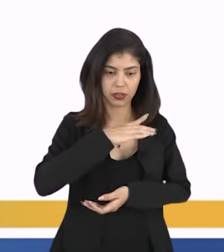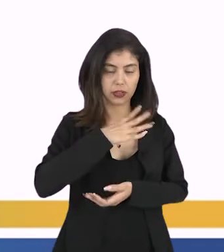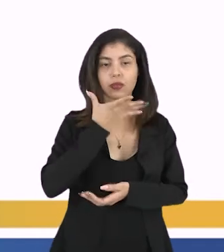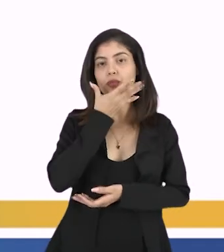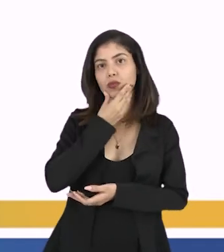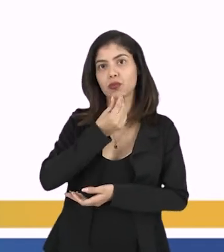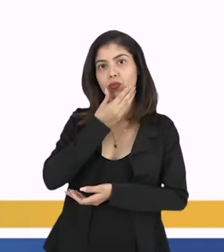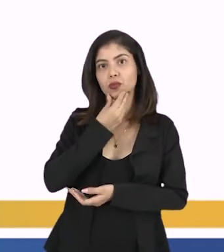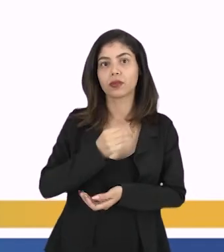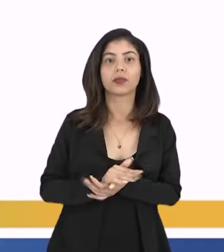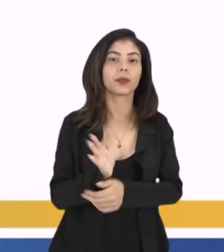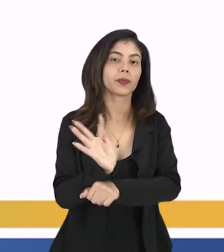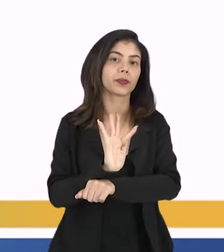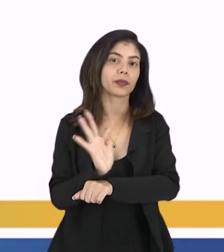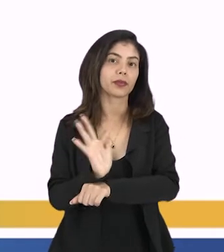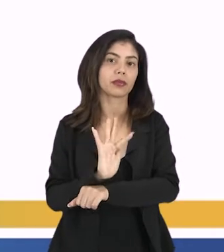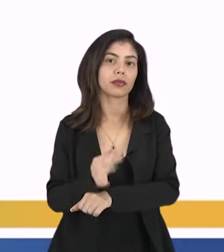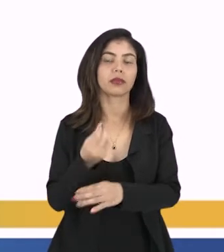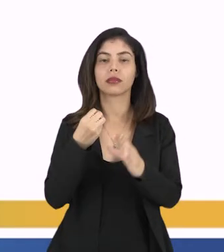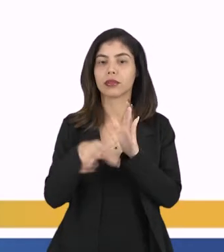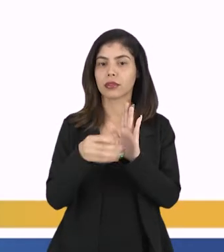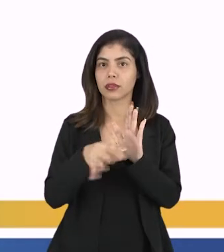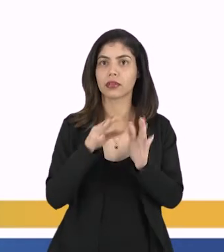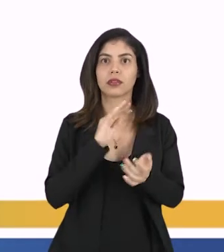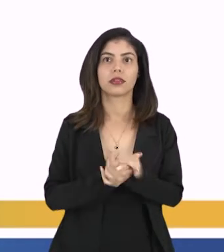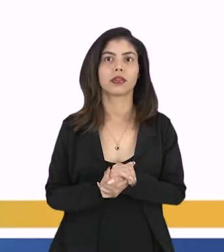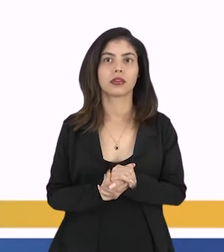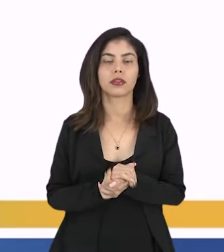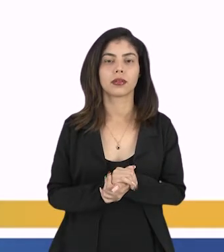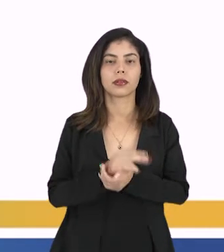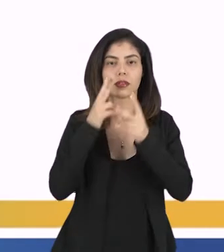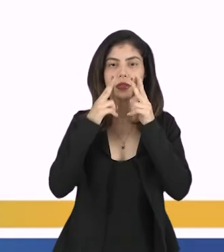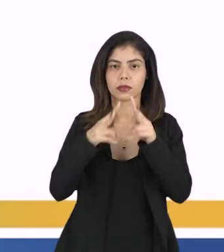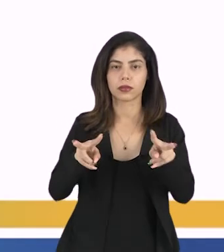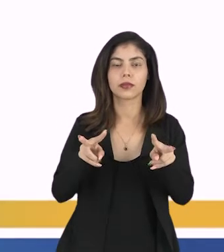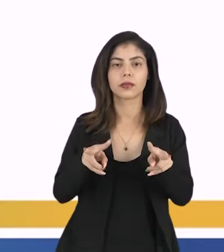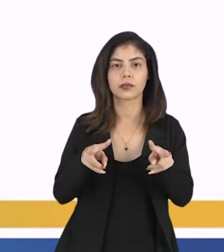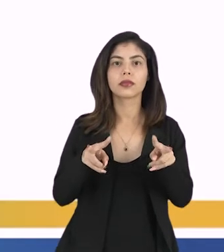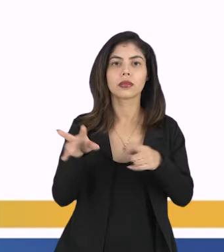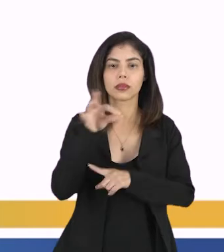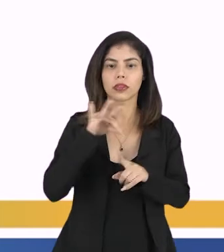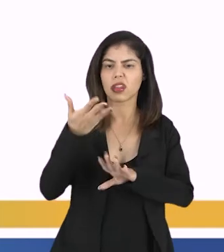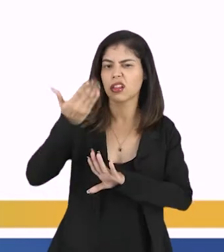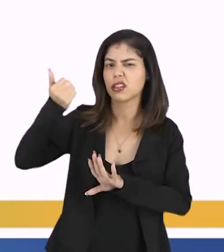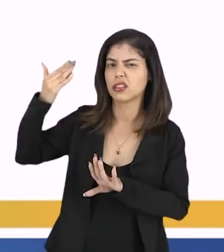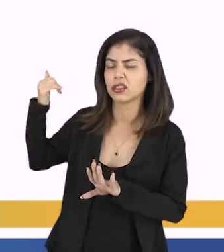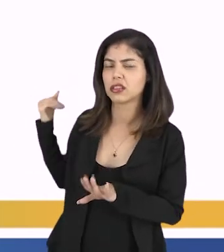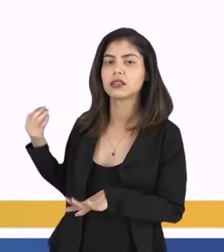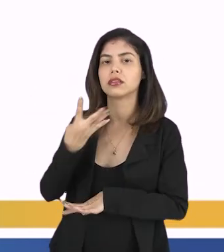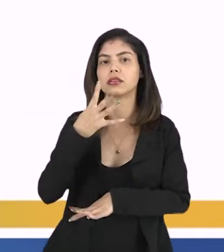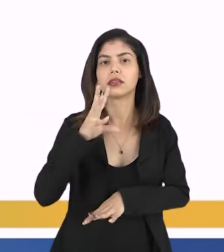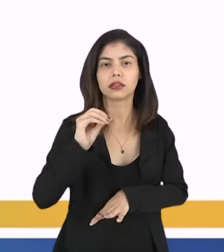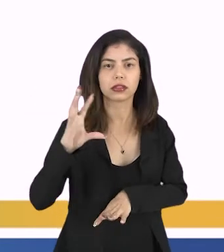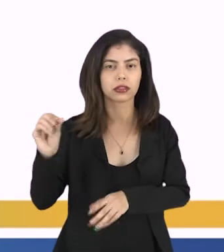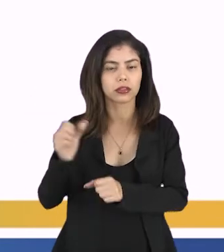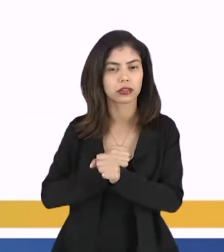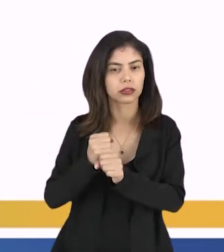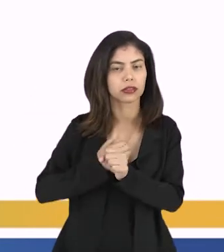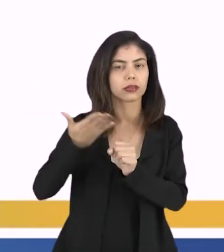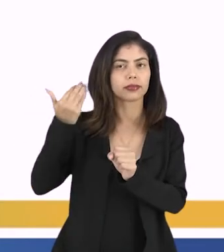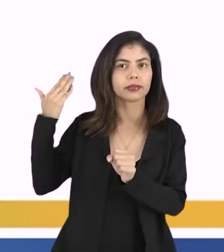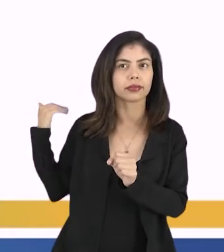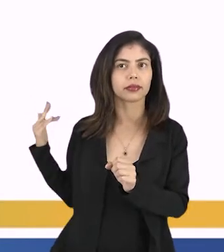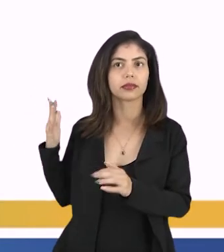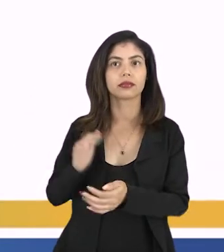que inclusive tem até um filme que foi produzido nessa visão de Santo Agostinho há 400 anos atrás, aí, vamos dizer no